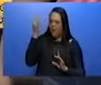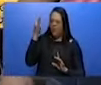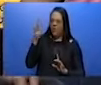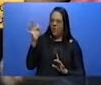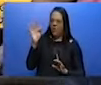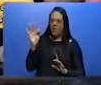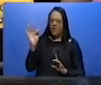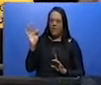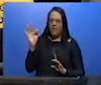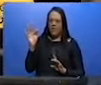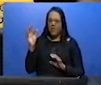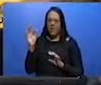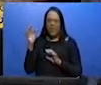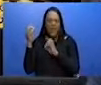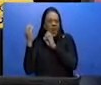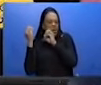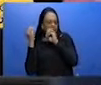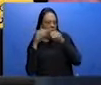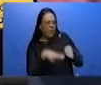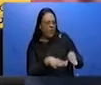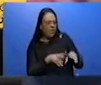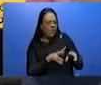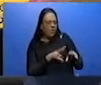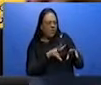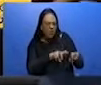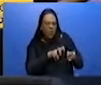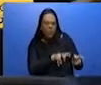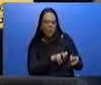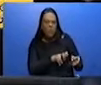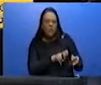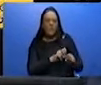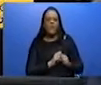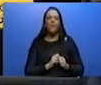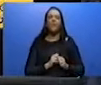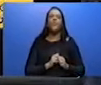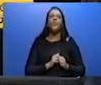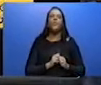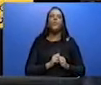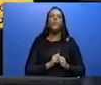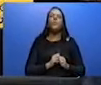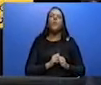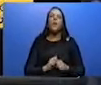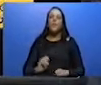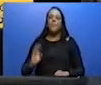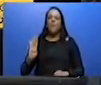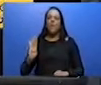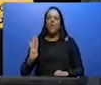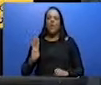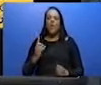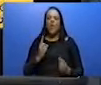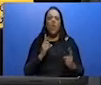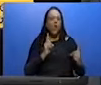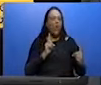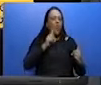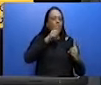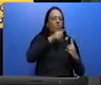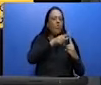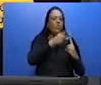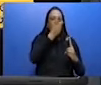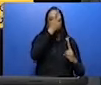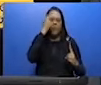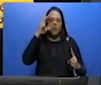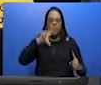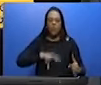guerra, professora. A senhora já contou isso. Um dos objetivos dos portugueses era produzir açúcar para vender